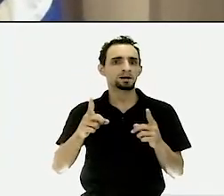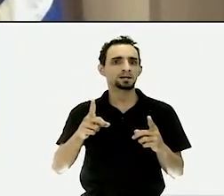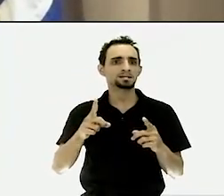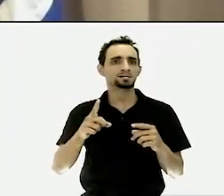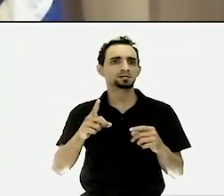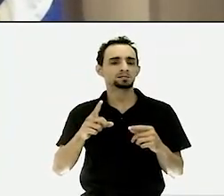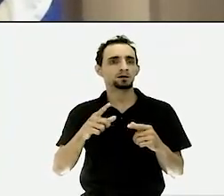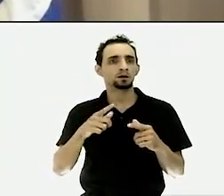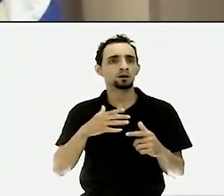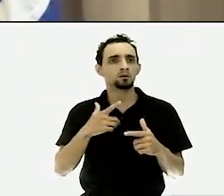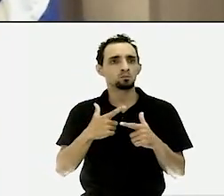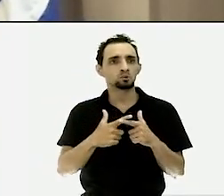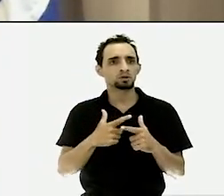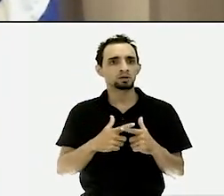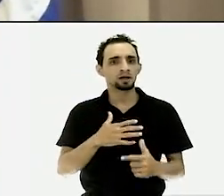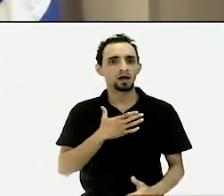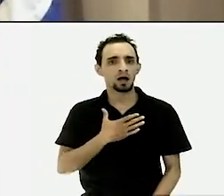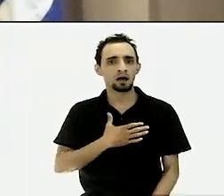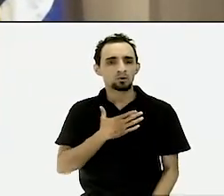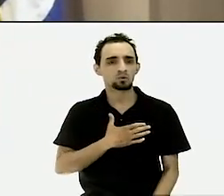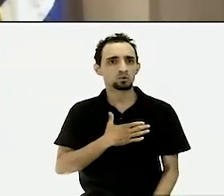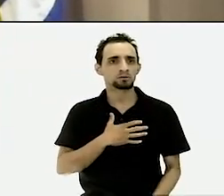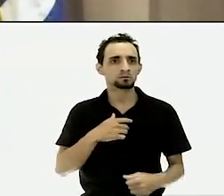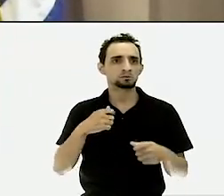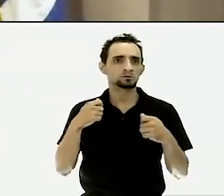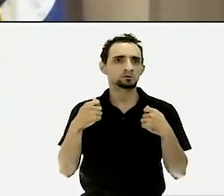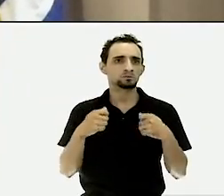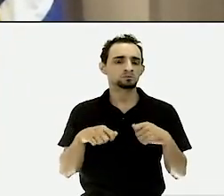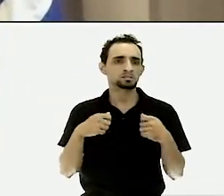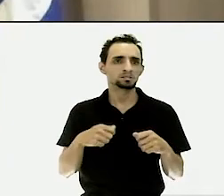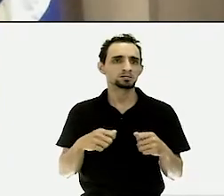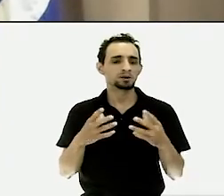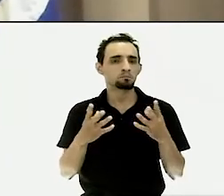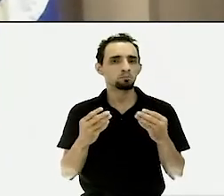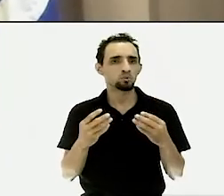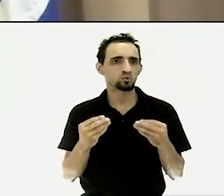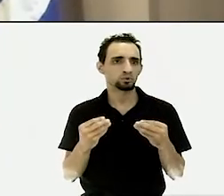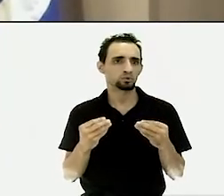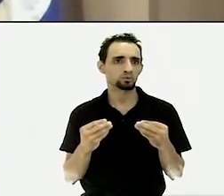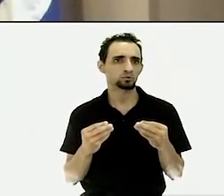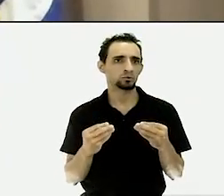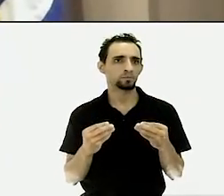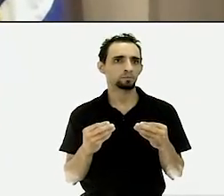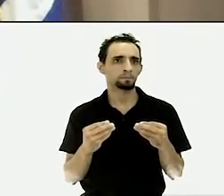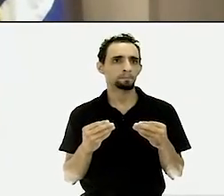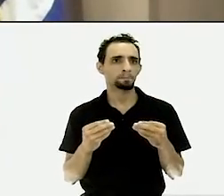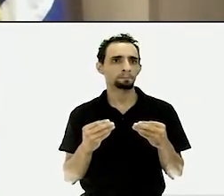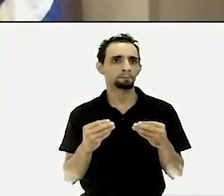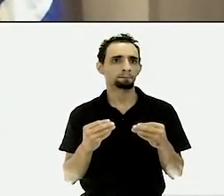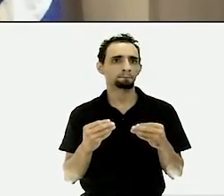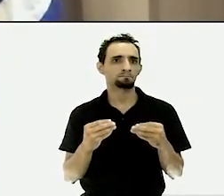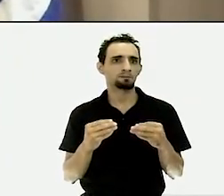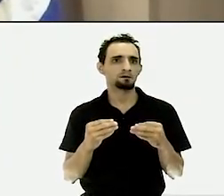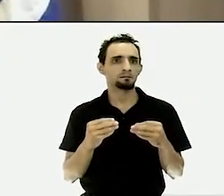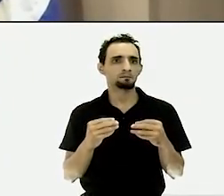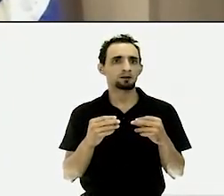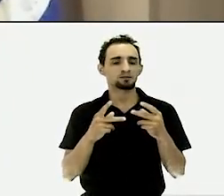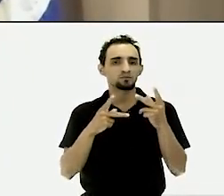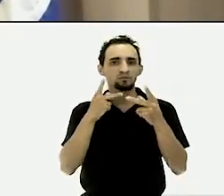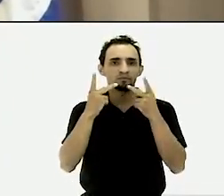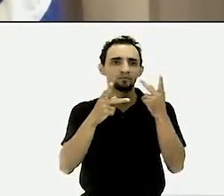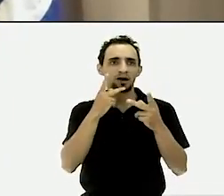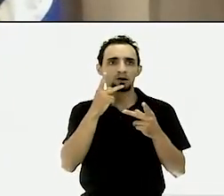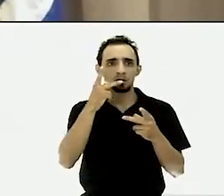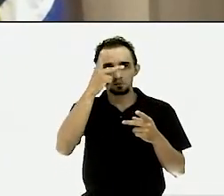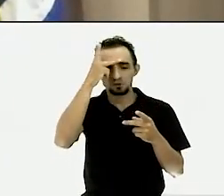para ela, não é cidade utópica, é uma cidade de verdade. Todas as cidades asfaltadinhas, agora vamos recapear todas as